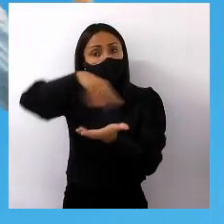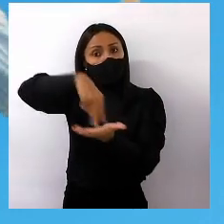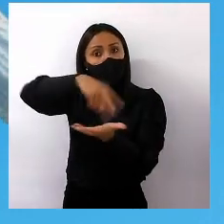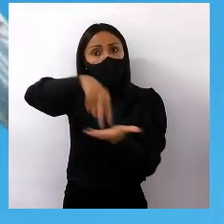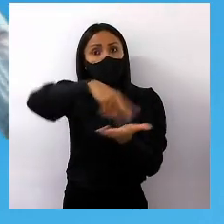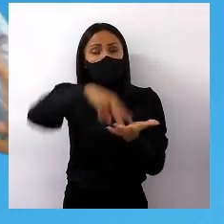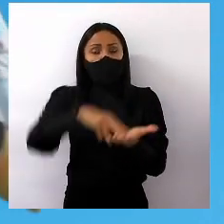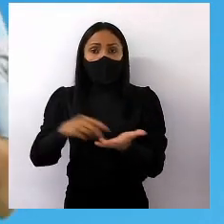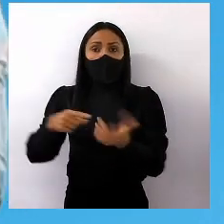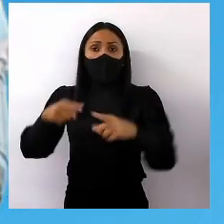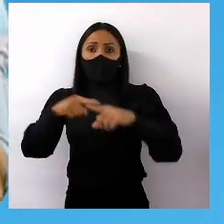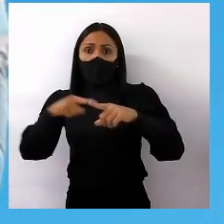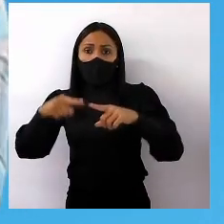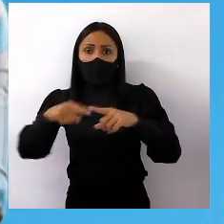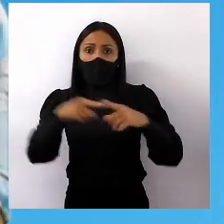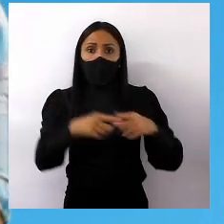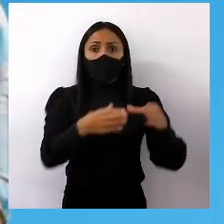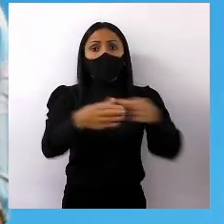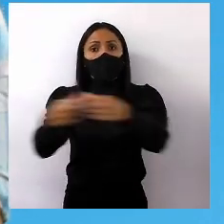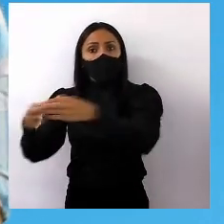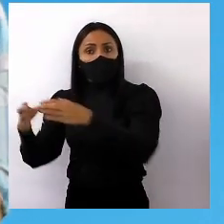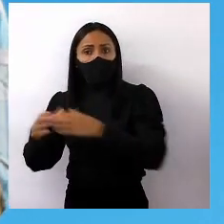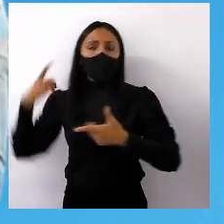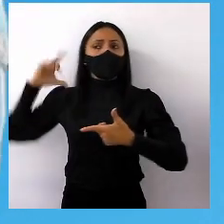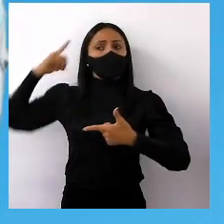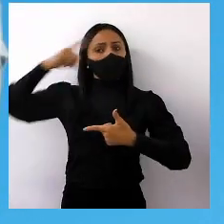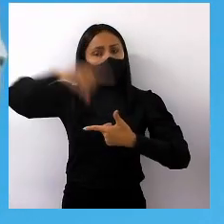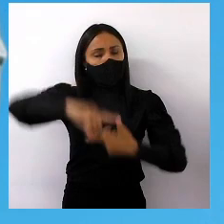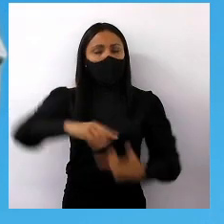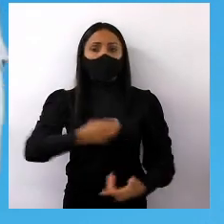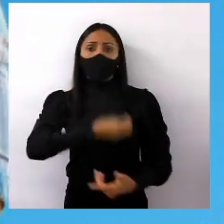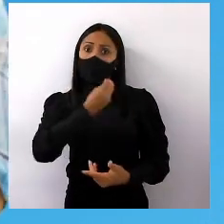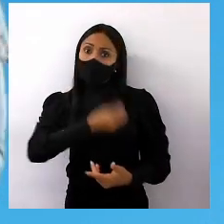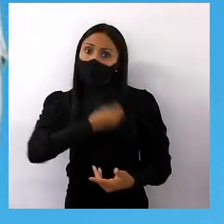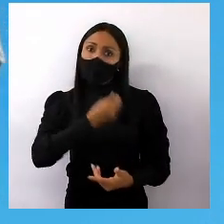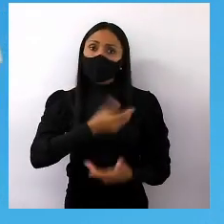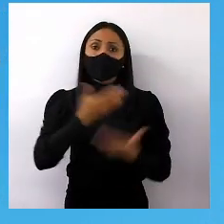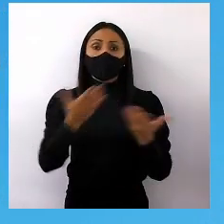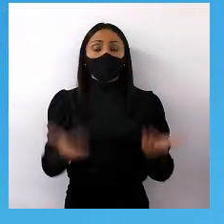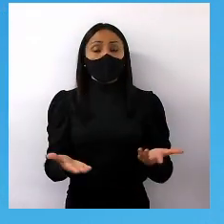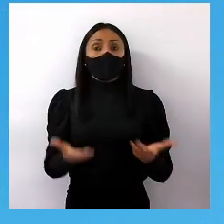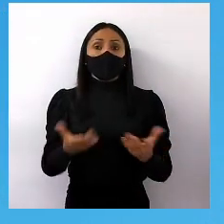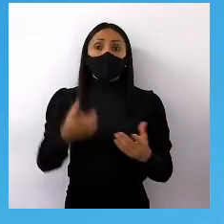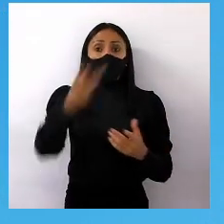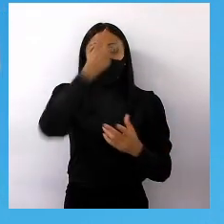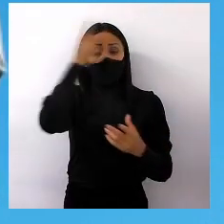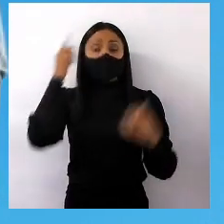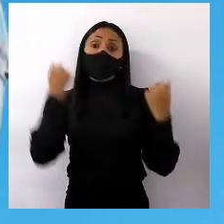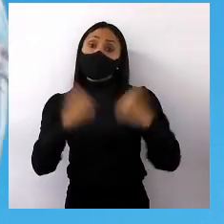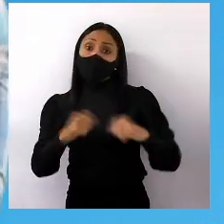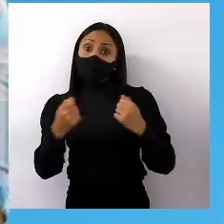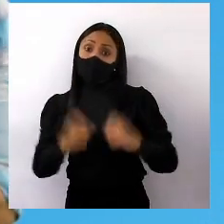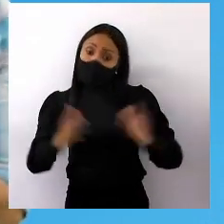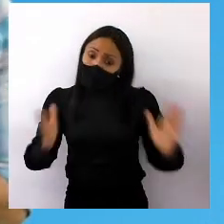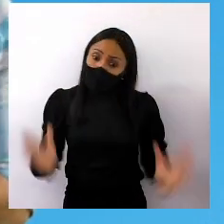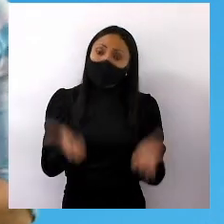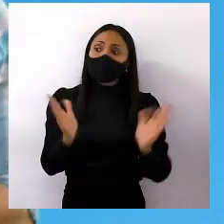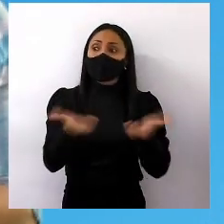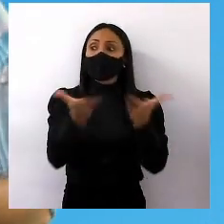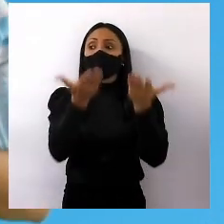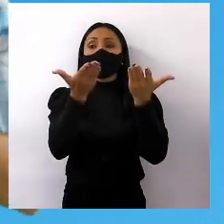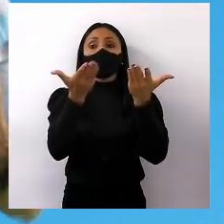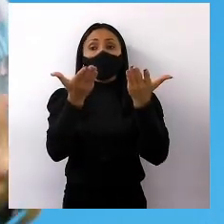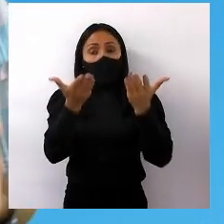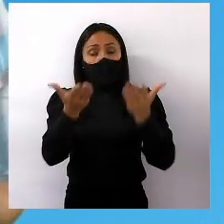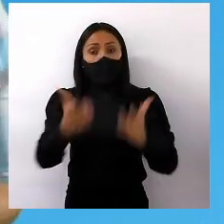comunidade, do seu bairro, isso é manter a tradição viva, porque esses artistas populares precisam desse incentivo de